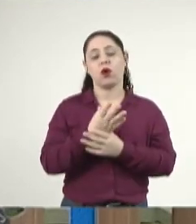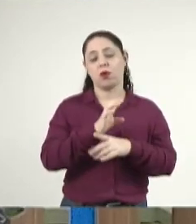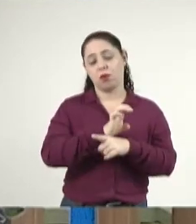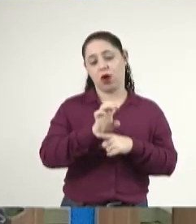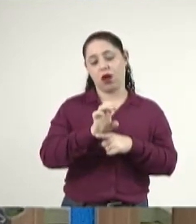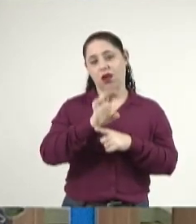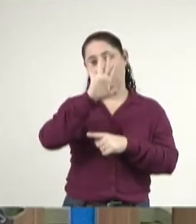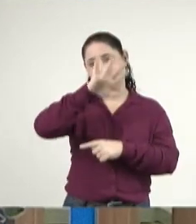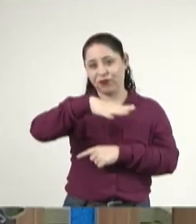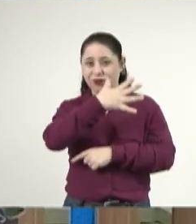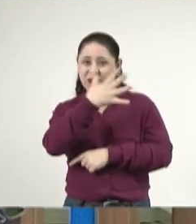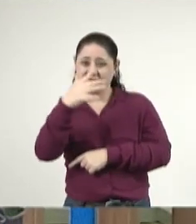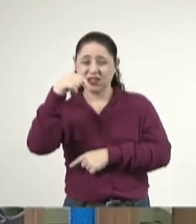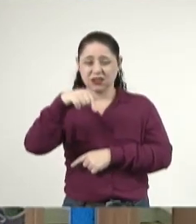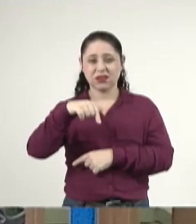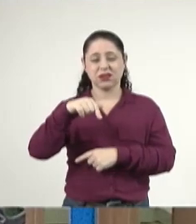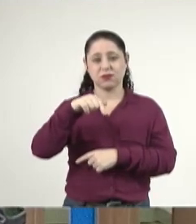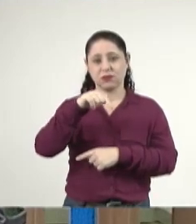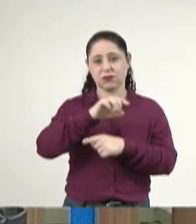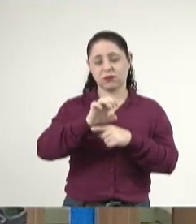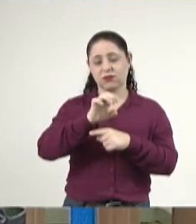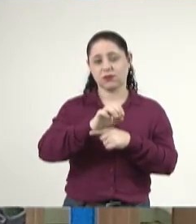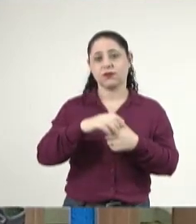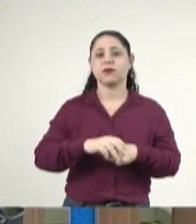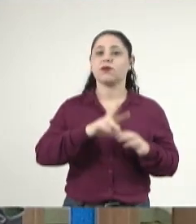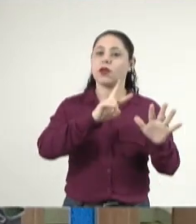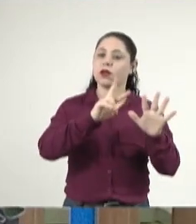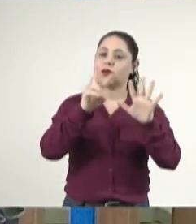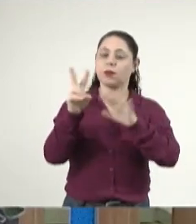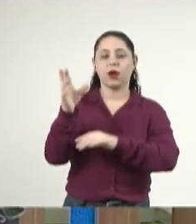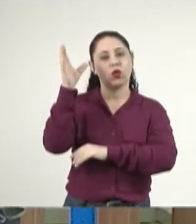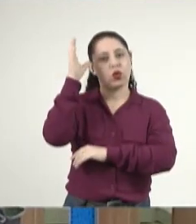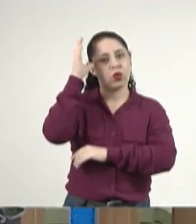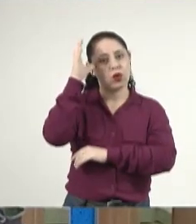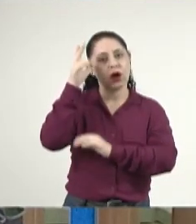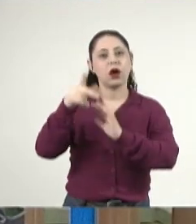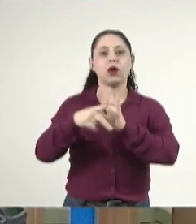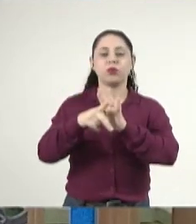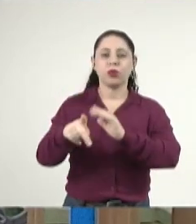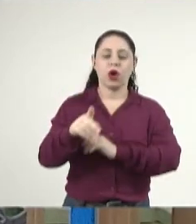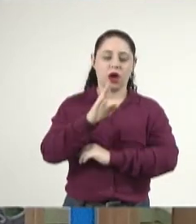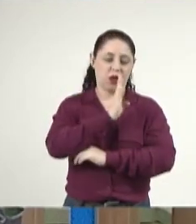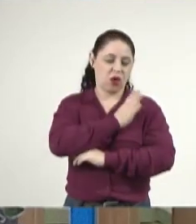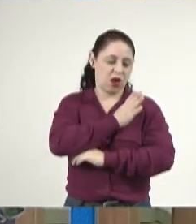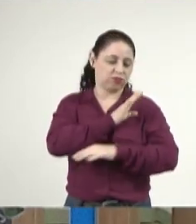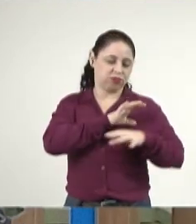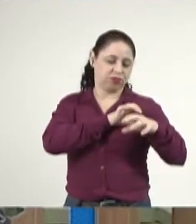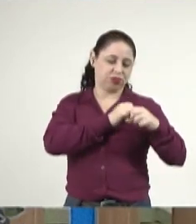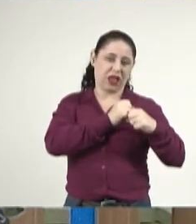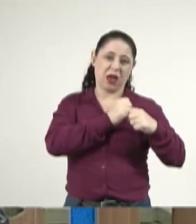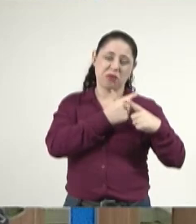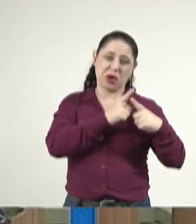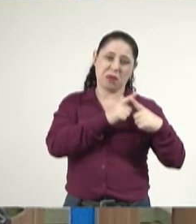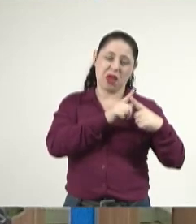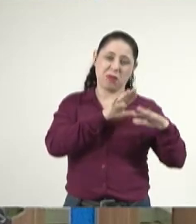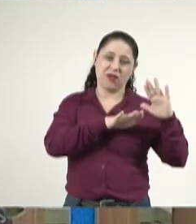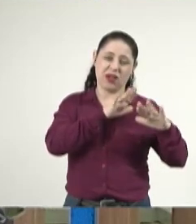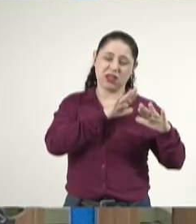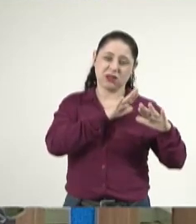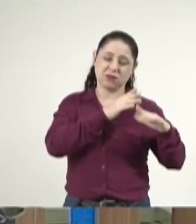calendário oficial de eventos aqui de Mato Grosso do Sul a semana de conscientização sobre a cardiopatia congênita, sempre